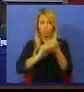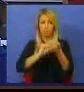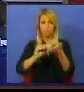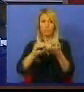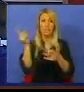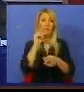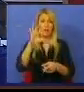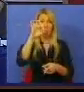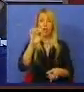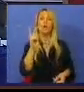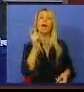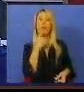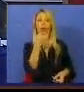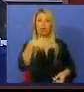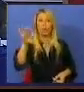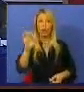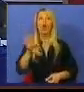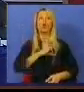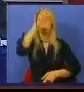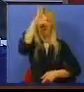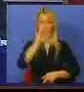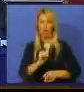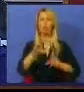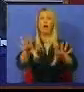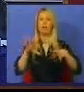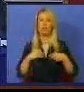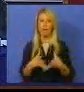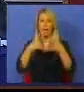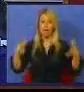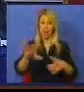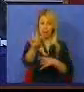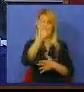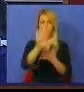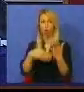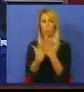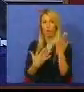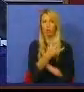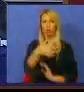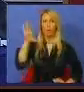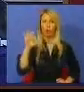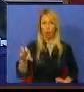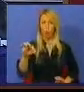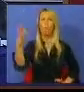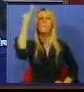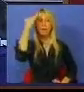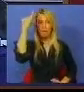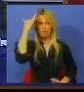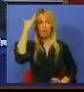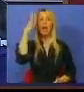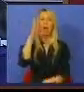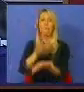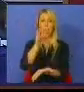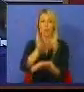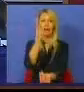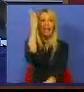de 2008, o Sr. Ministro assumia que as grandes opções do plano para 2008 prevêem que se publique até